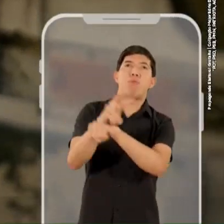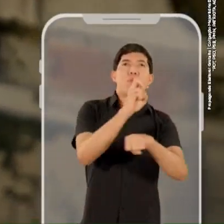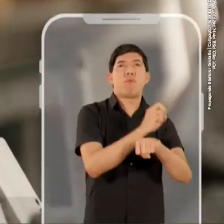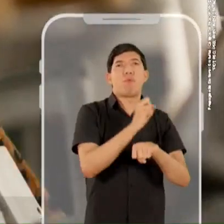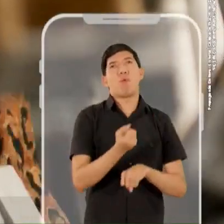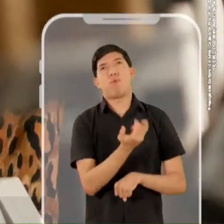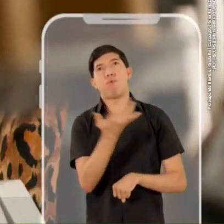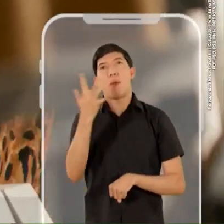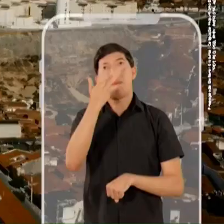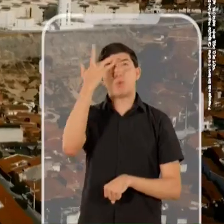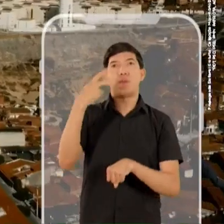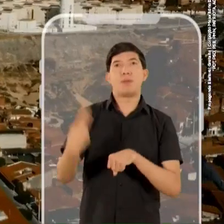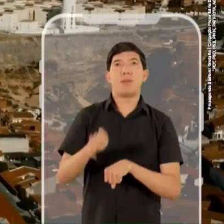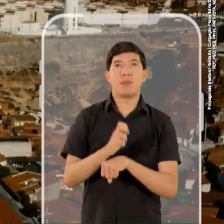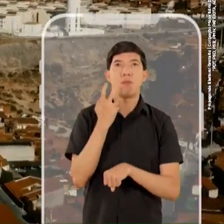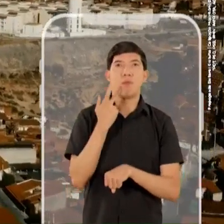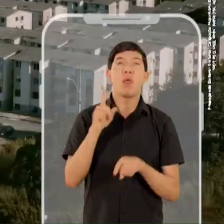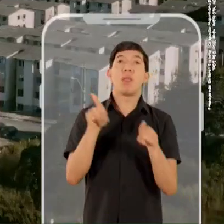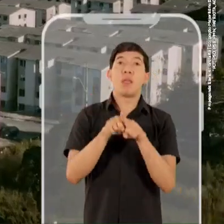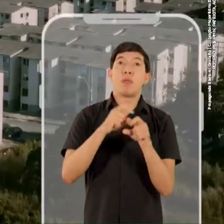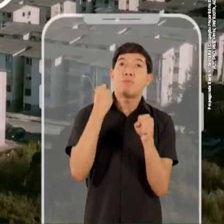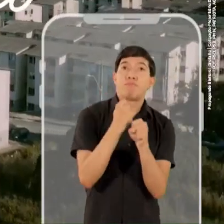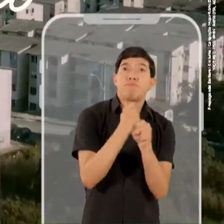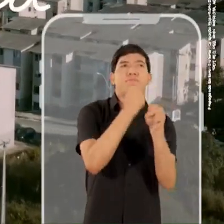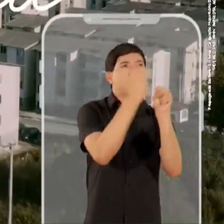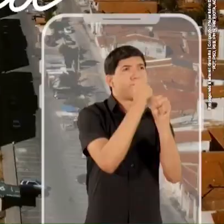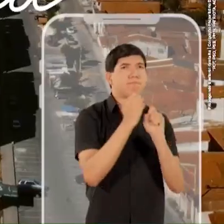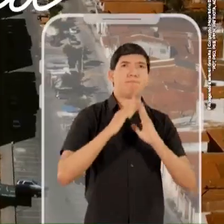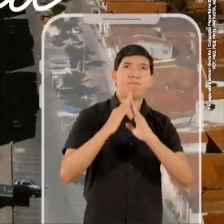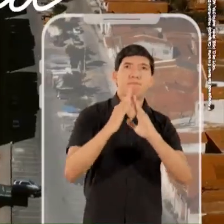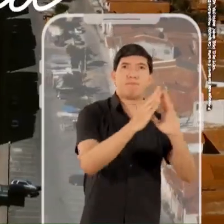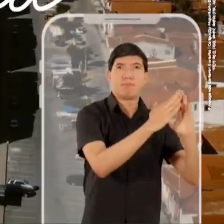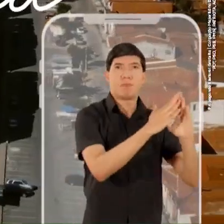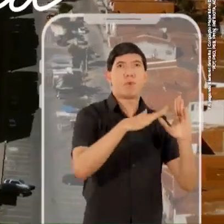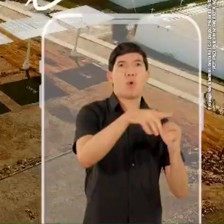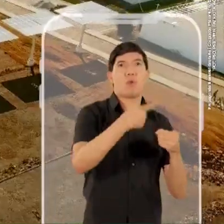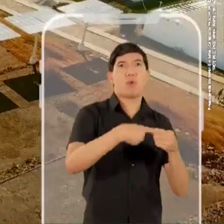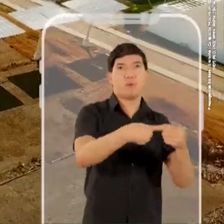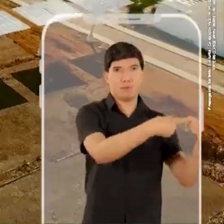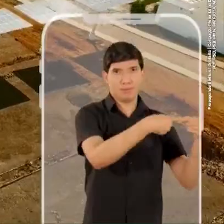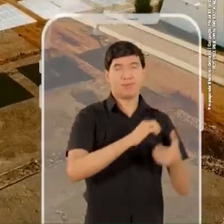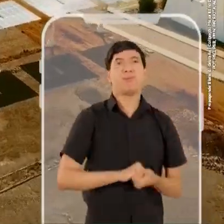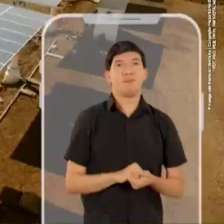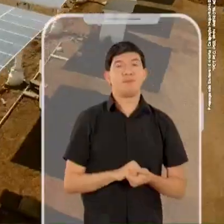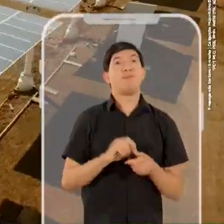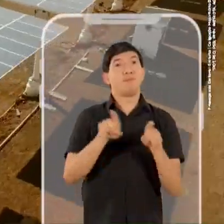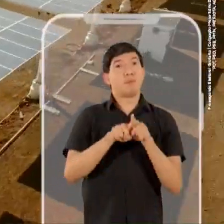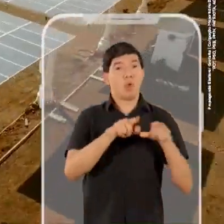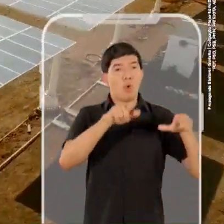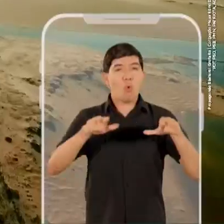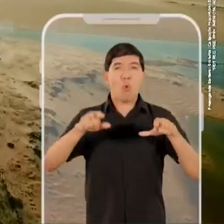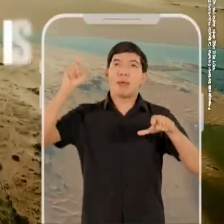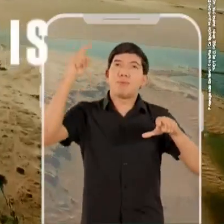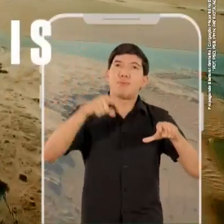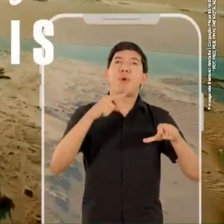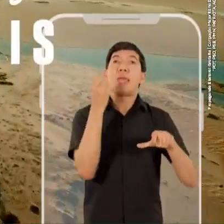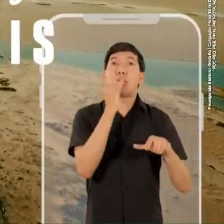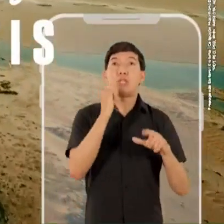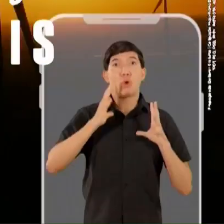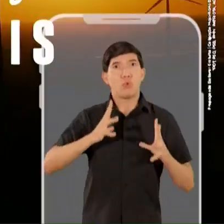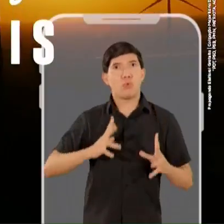de cearenses. E também com obras, conjuntos de moradia popular no interior, com a produção de energias